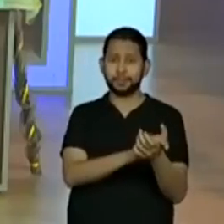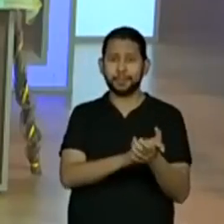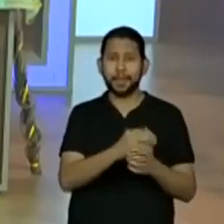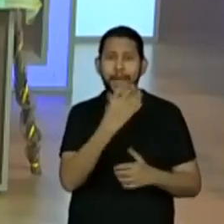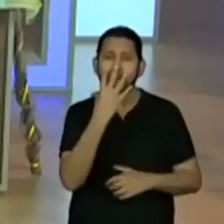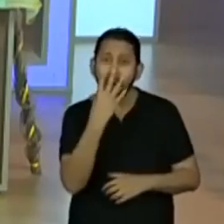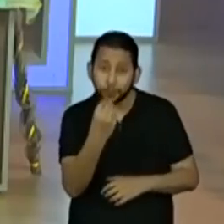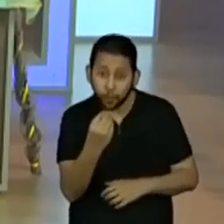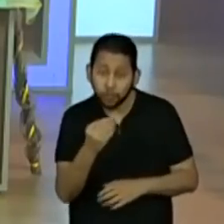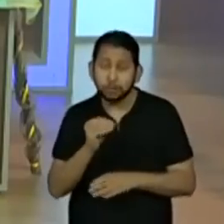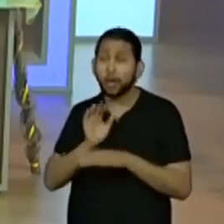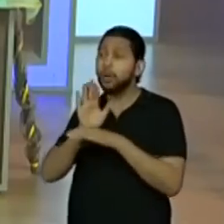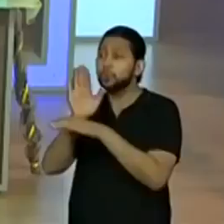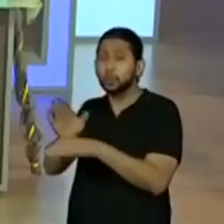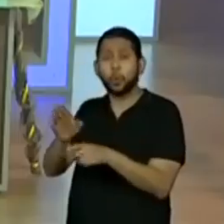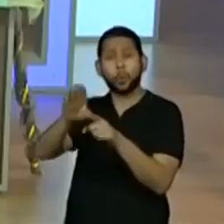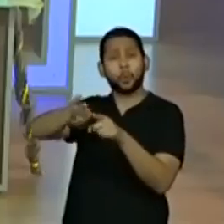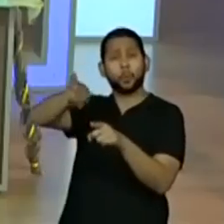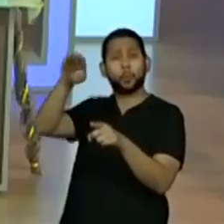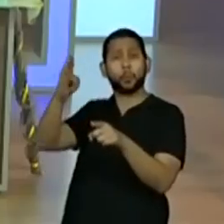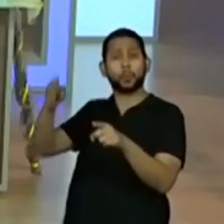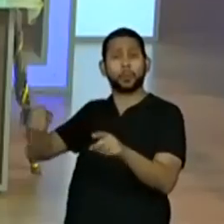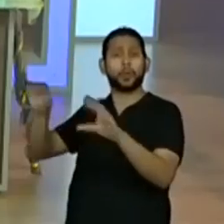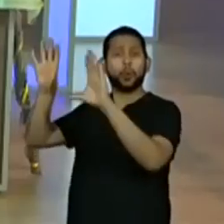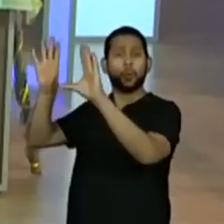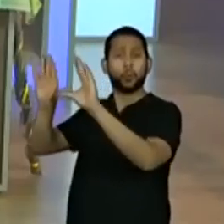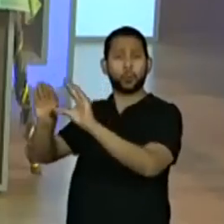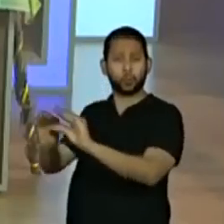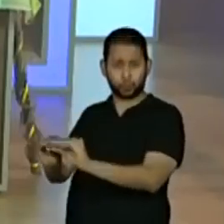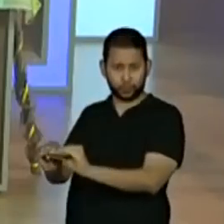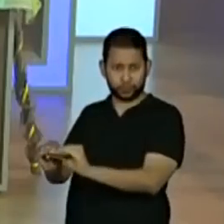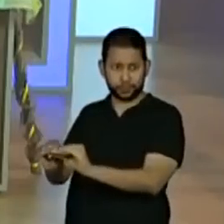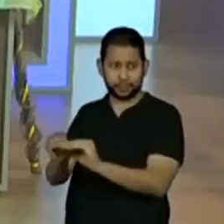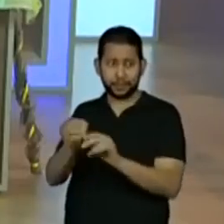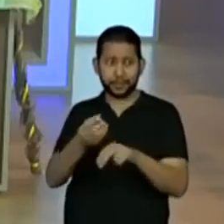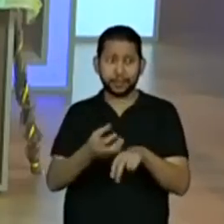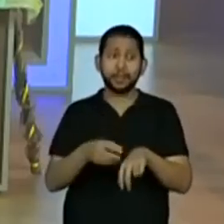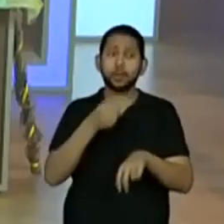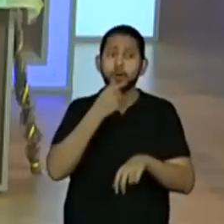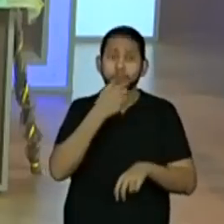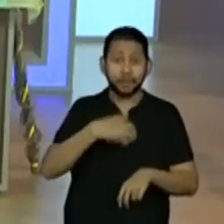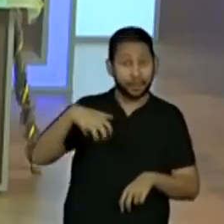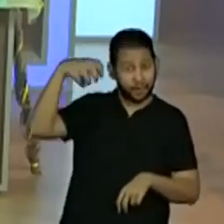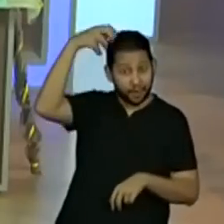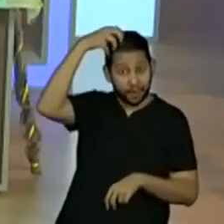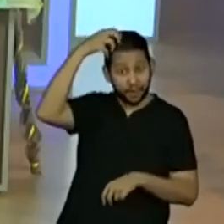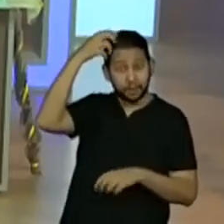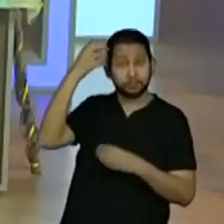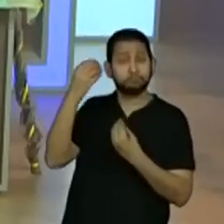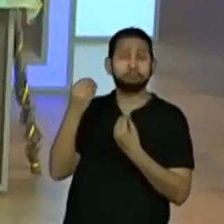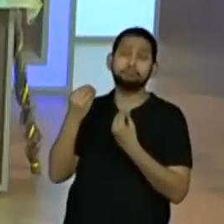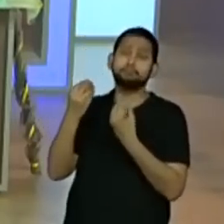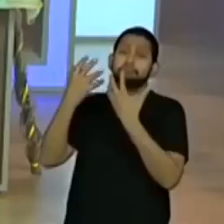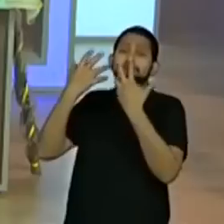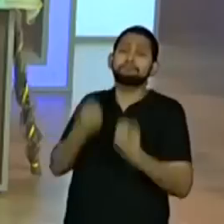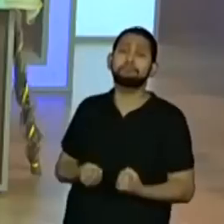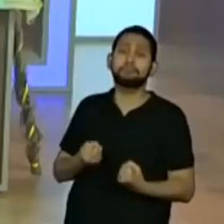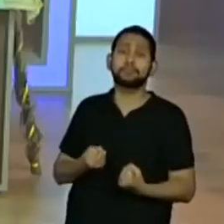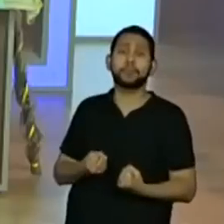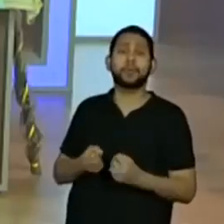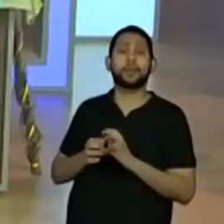destruiu a montanha para ele, acabou com a montanha. O rei não teve outro jeito, teve que dar a mão da filha em casamento para ele. E ele,